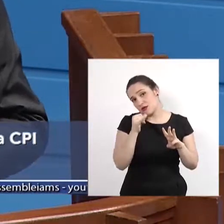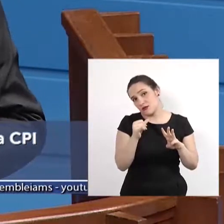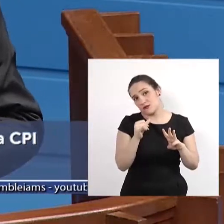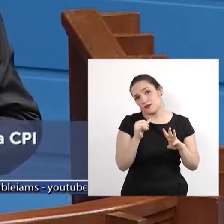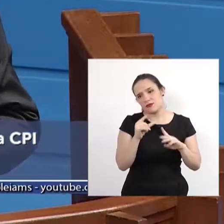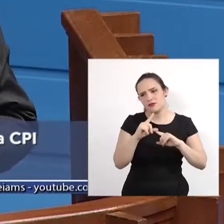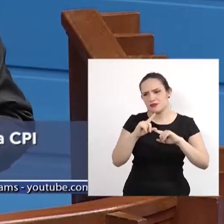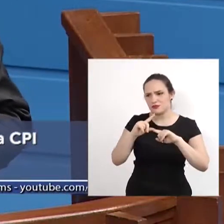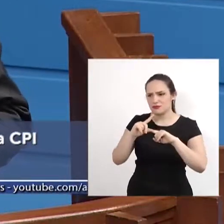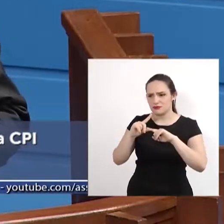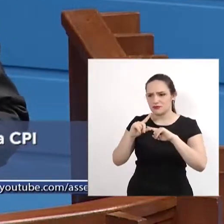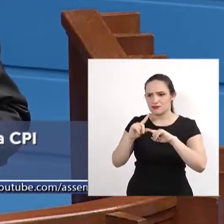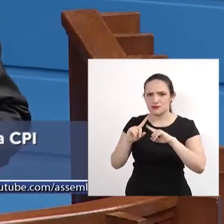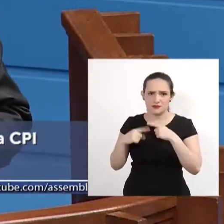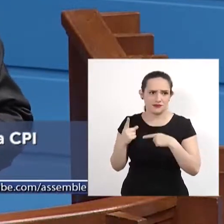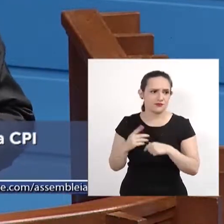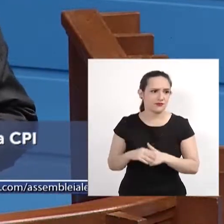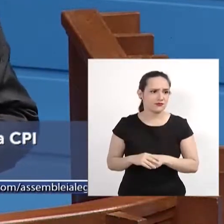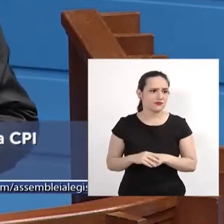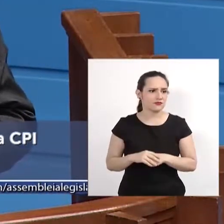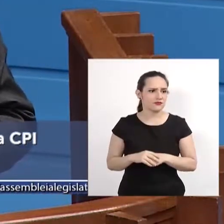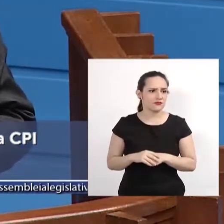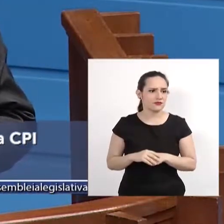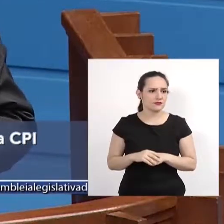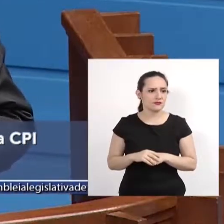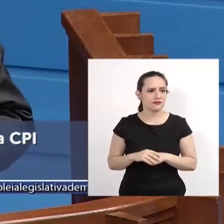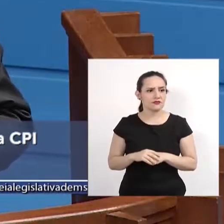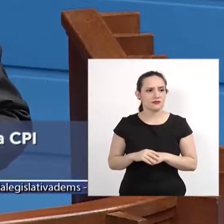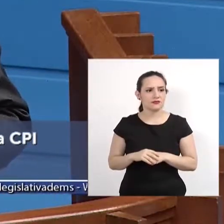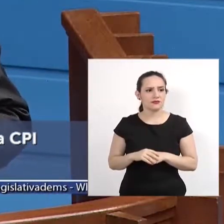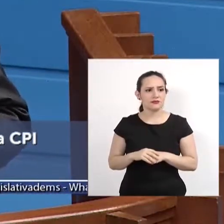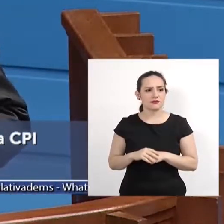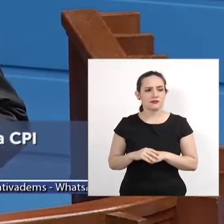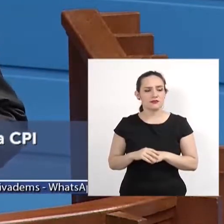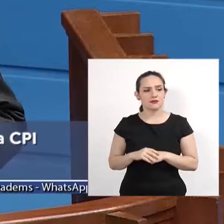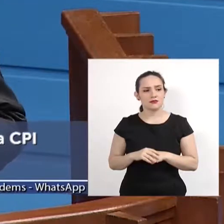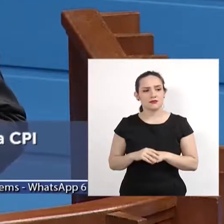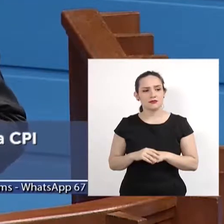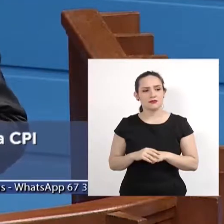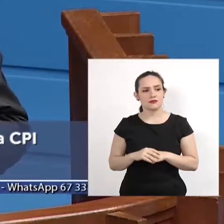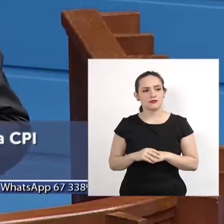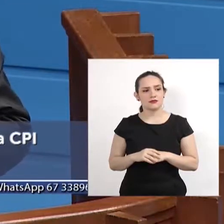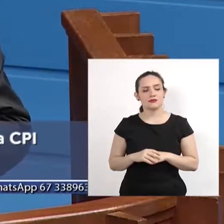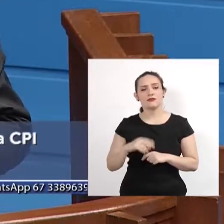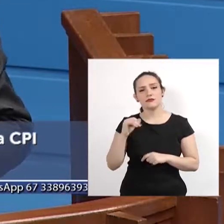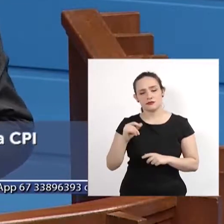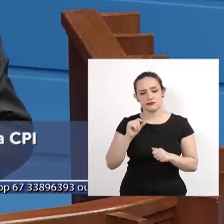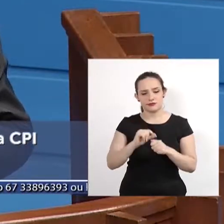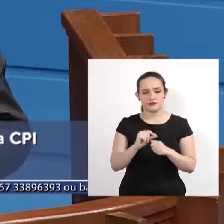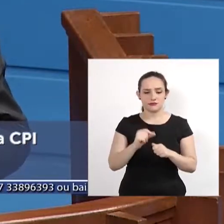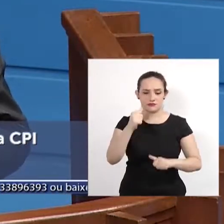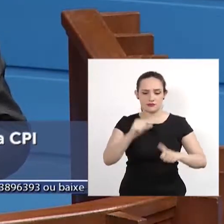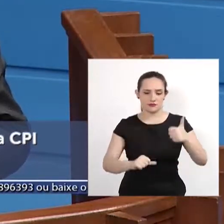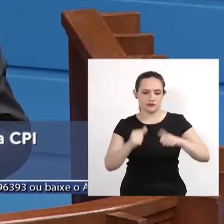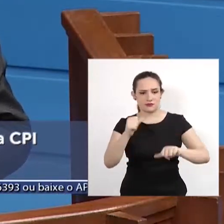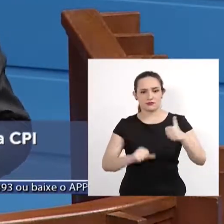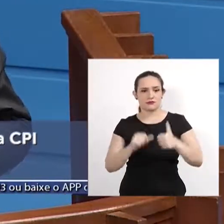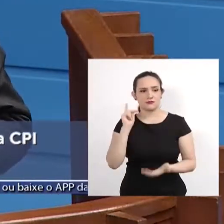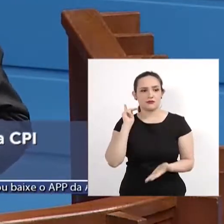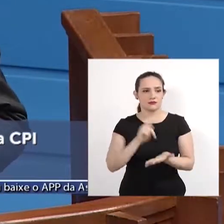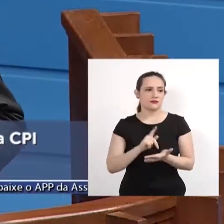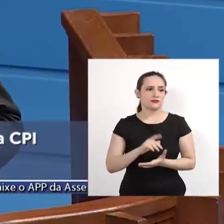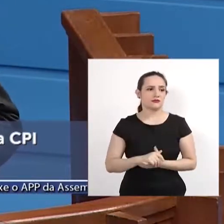vier a conta seguinte aos 3 meses, quando se fizer a leitura presencial real